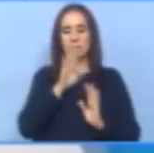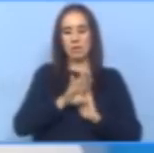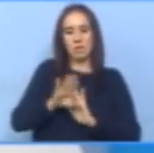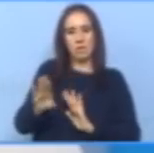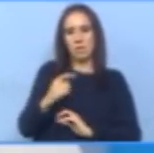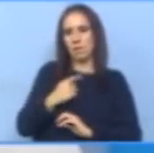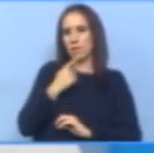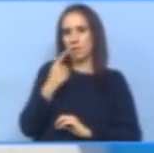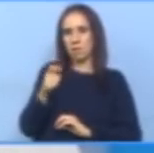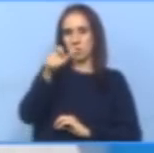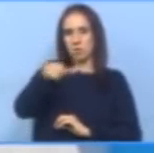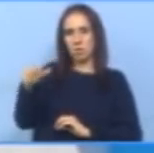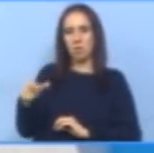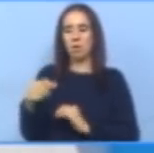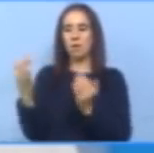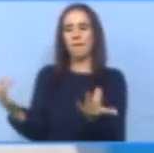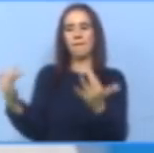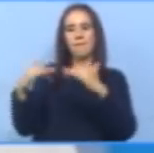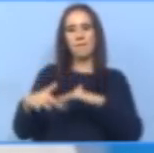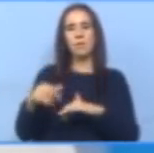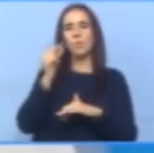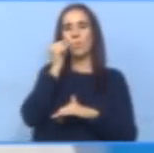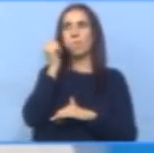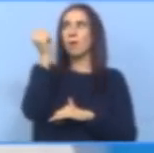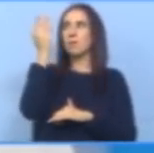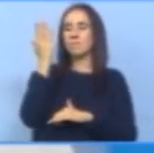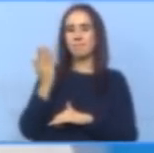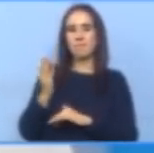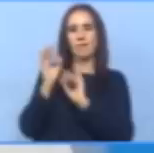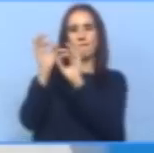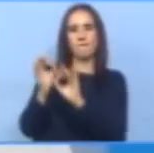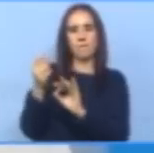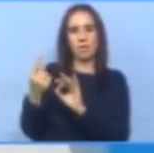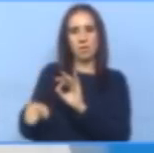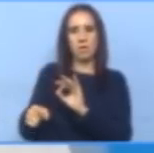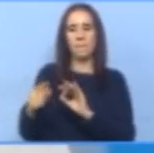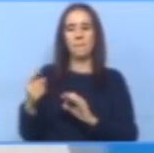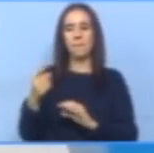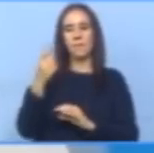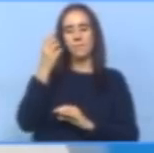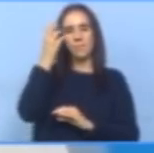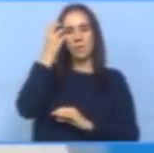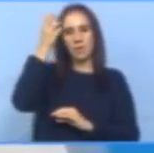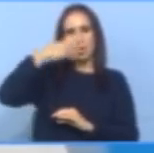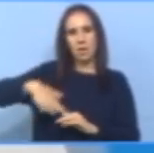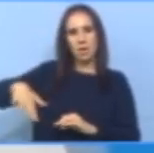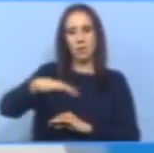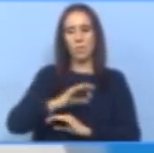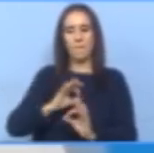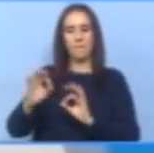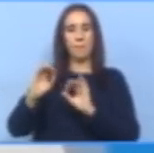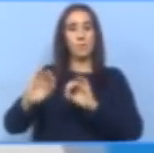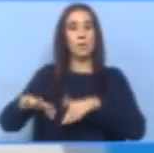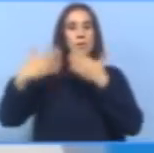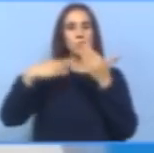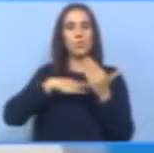direita: vinde, benditos de meu Pai. Recebei como herança o reino que vos está preparado desde o início